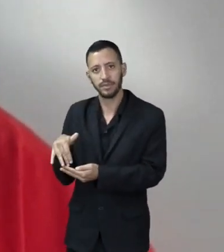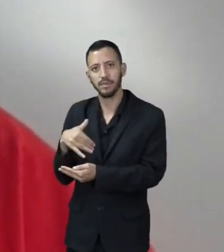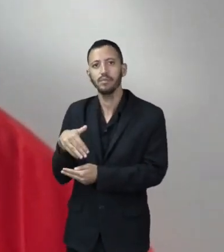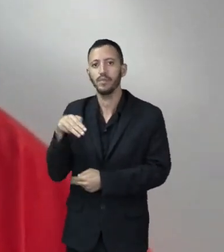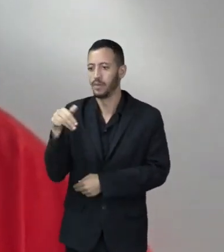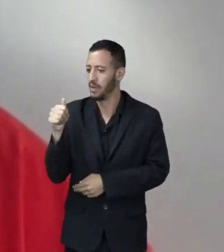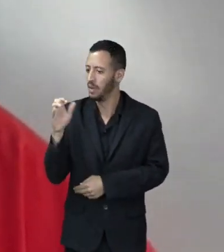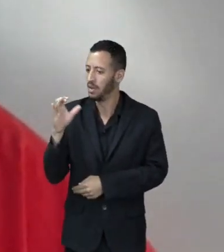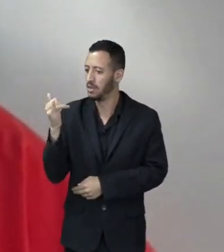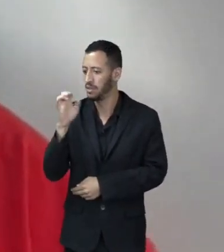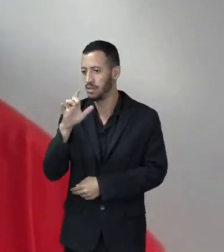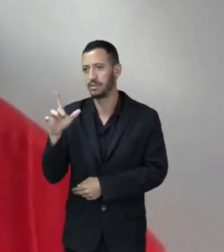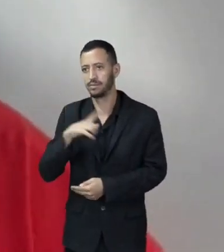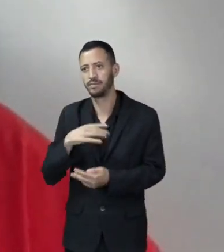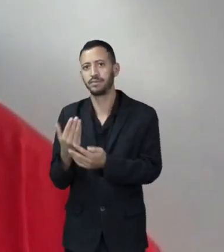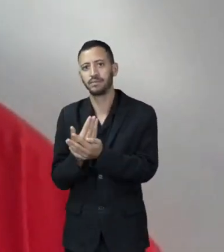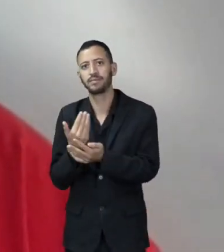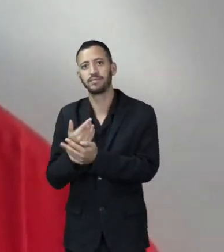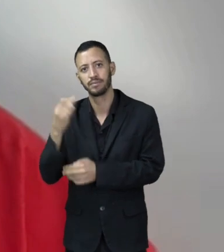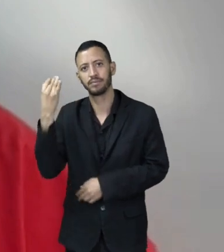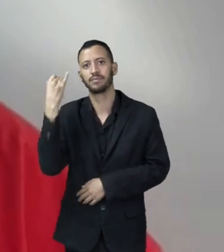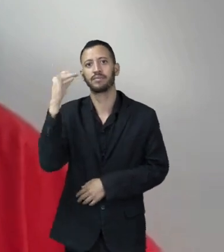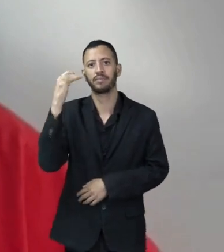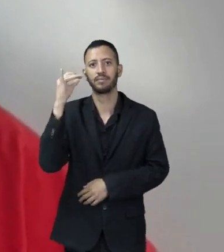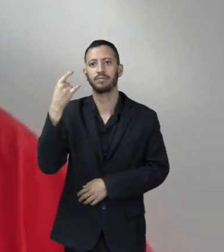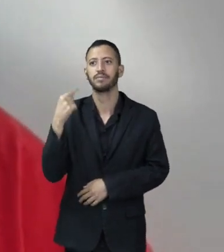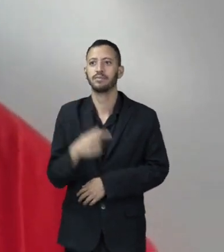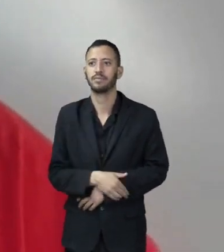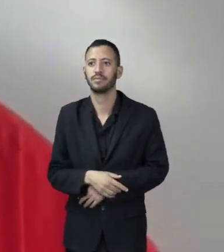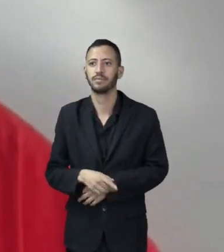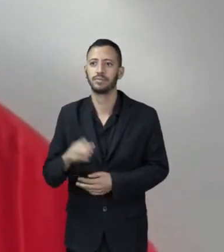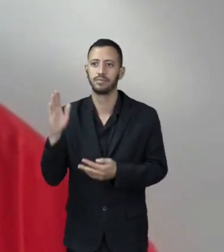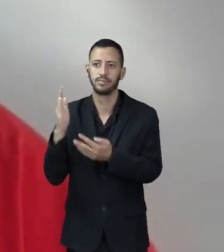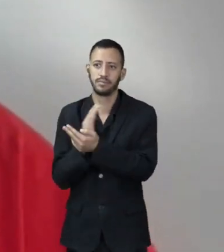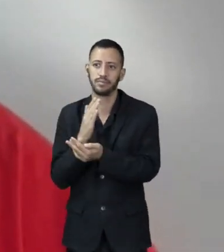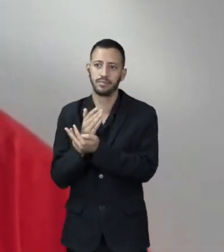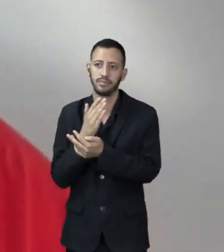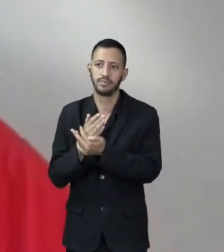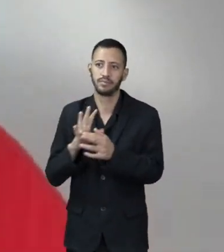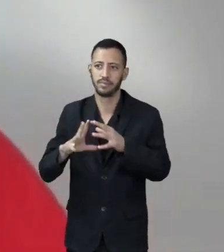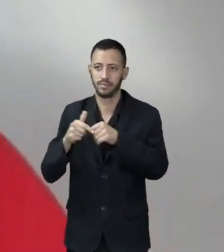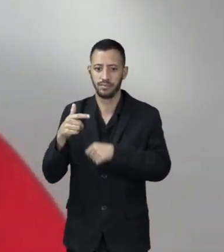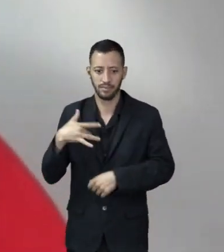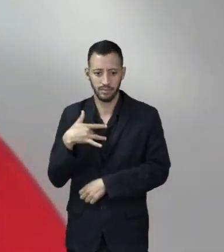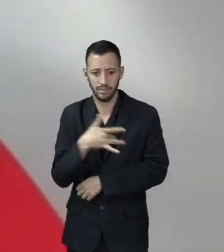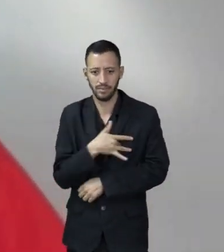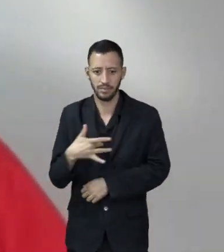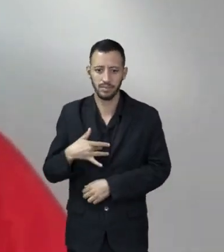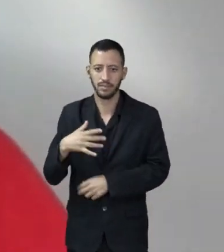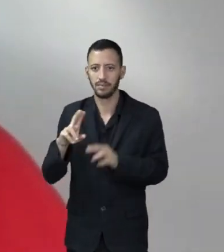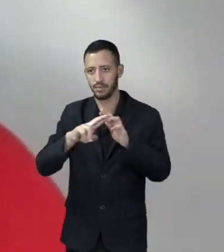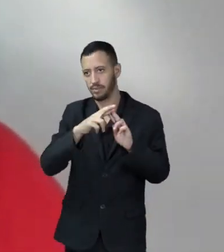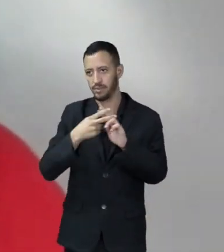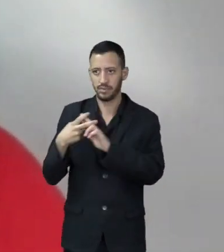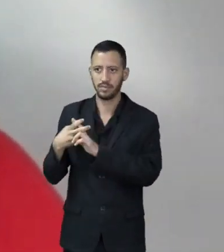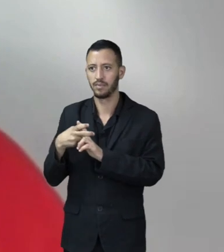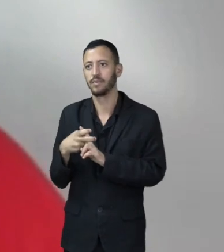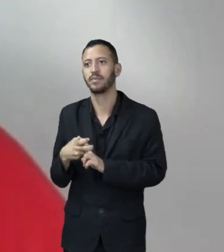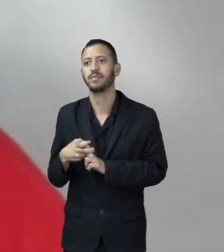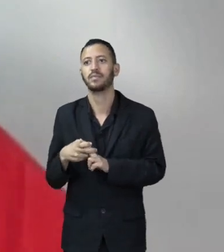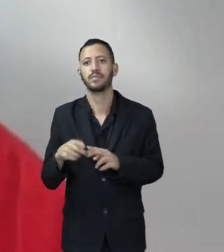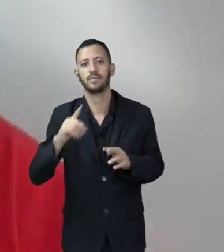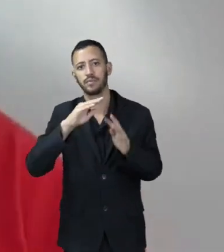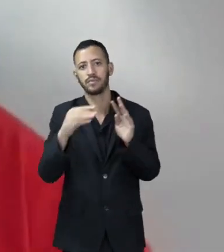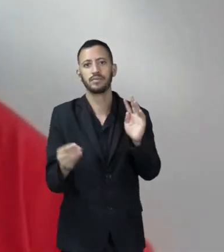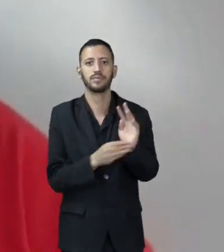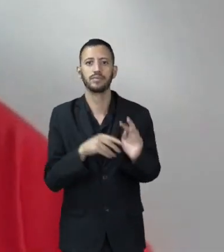Maciel, nós temos uma revista científica que é a RES, Revista Epidemiologia e Serviços de Saúde, a revista do SUS, uma revista indexada,